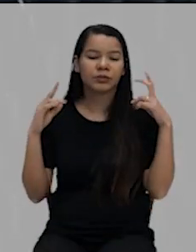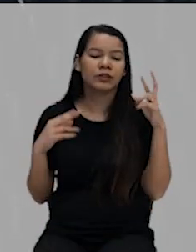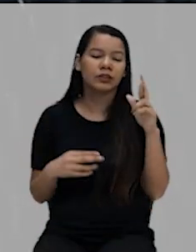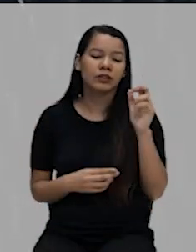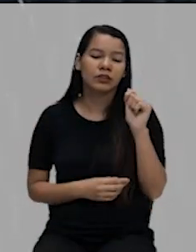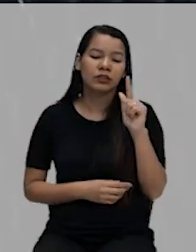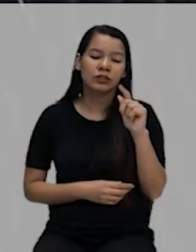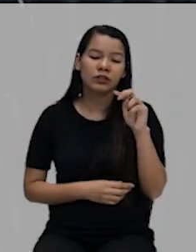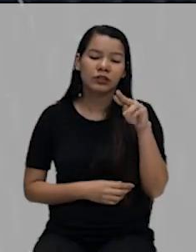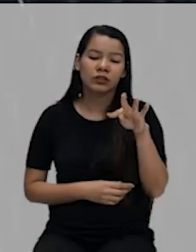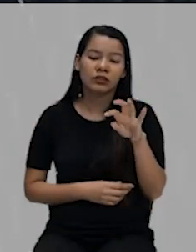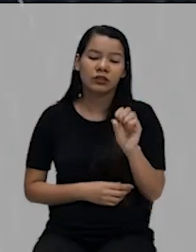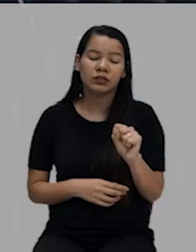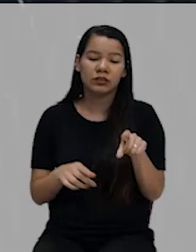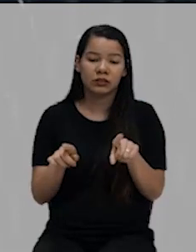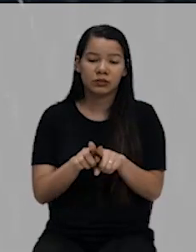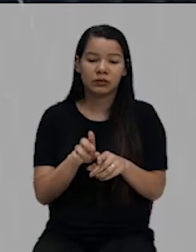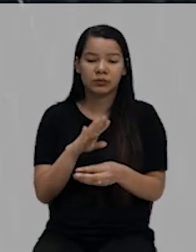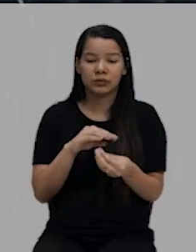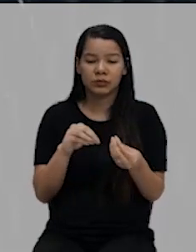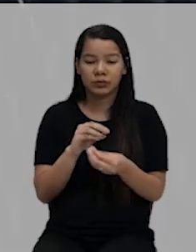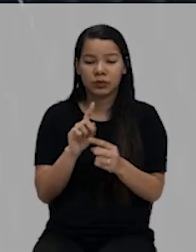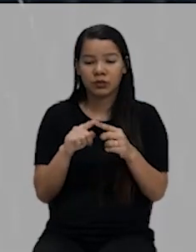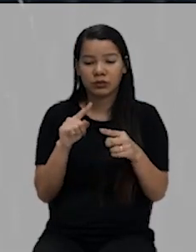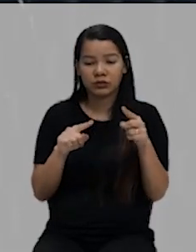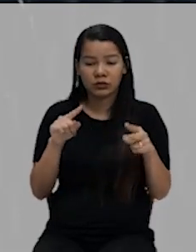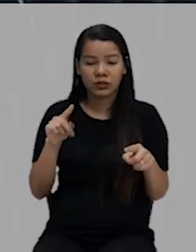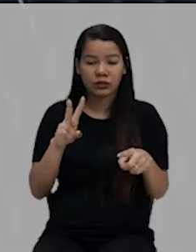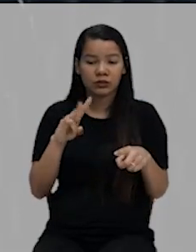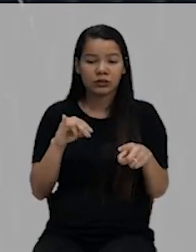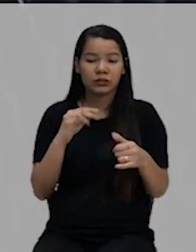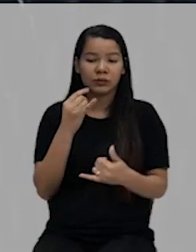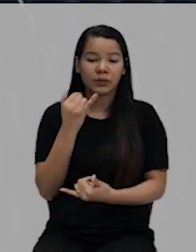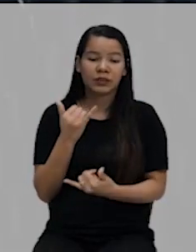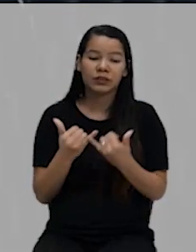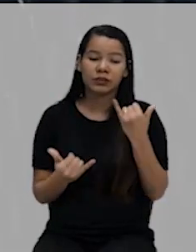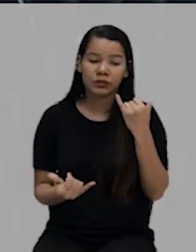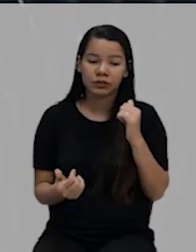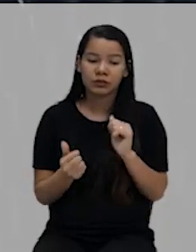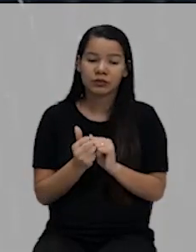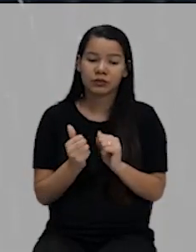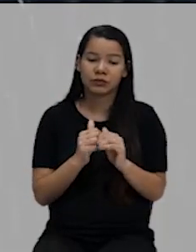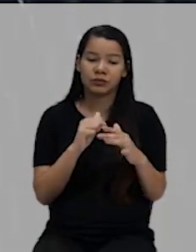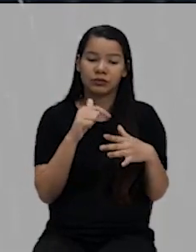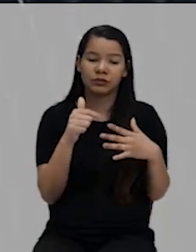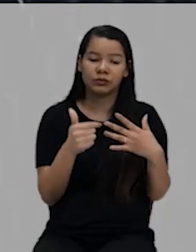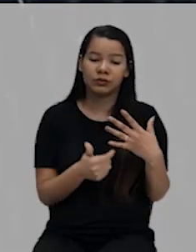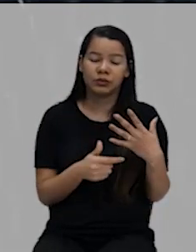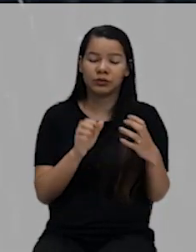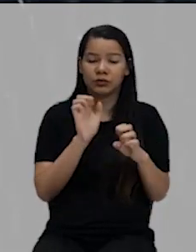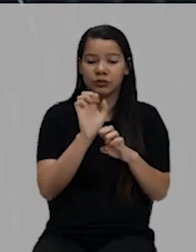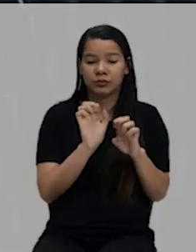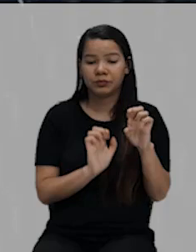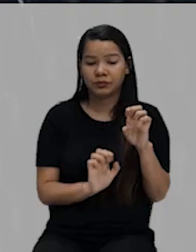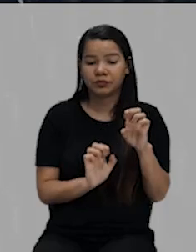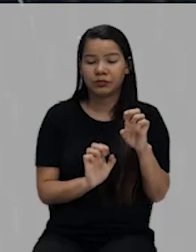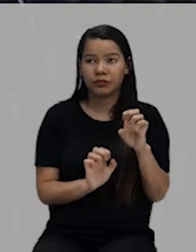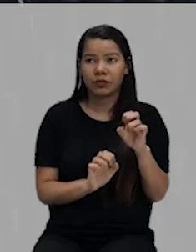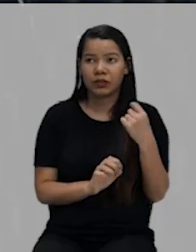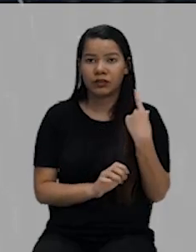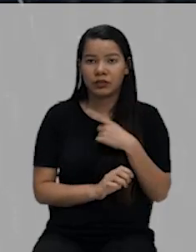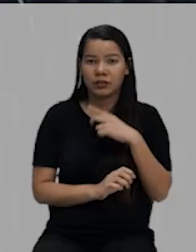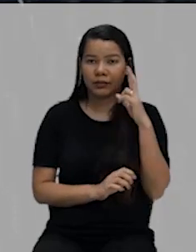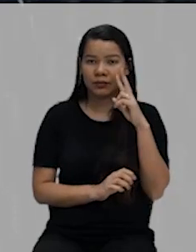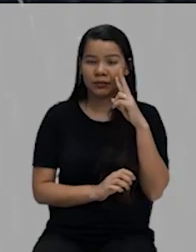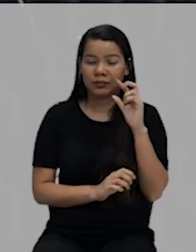produtos, eles vão se assemelhar aos membros, né, de uma equação. Vamos lembrar um